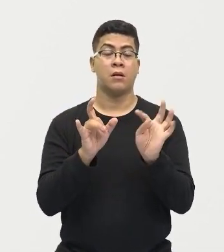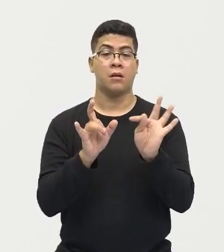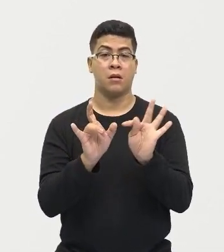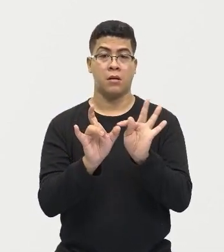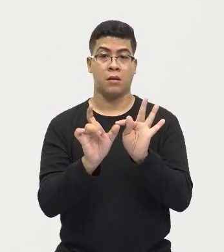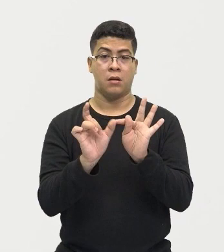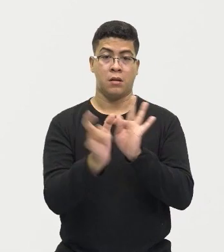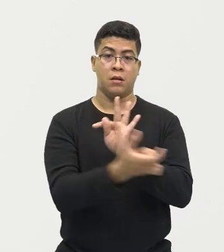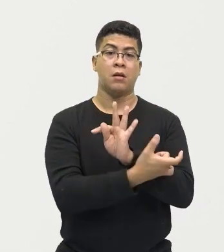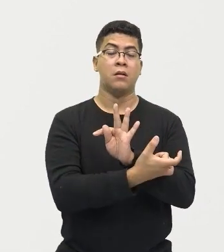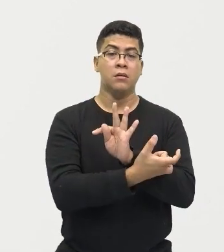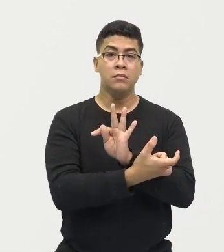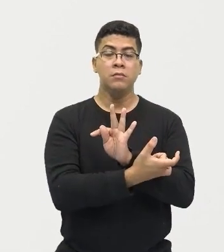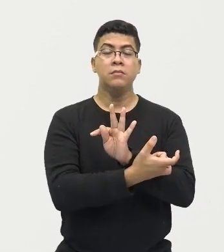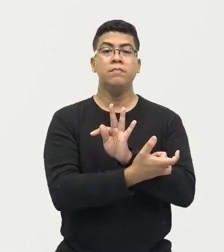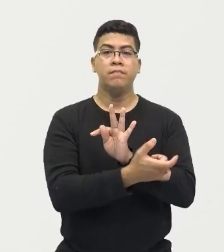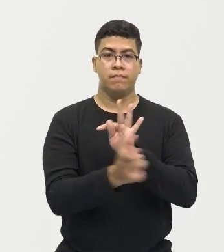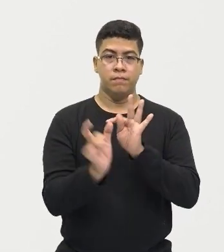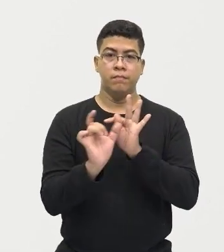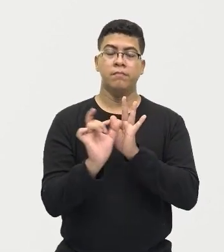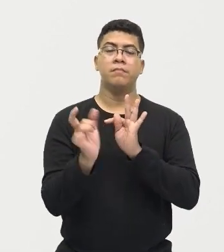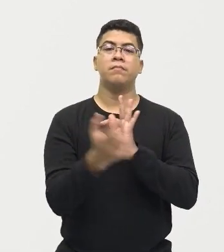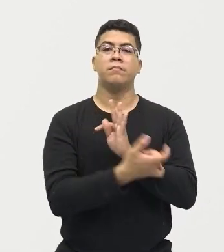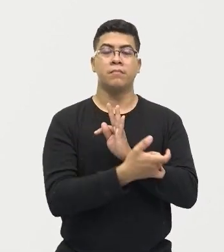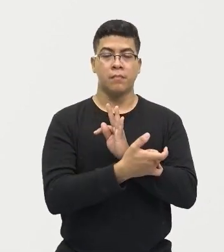indireto, porque ele transita